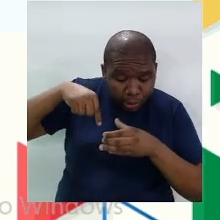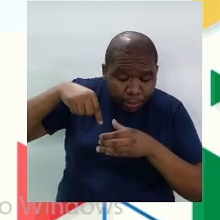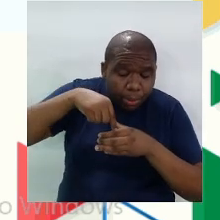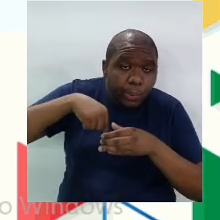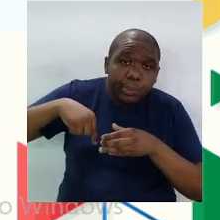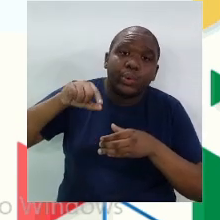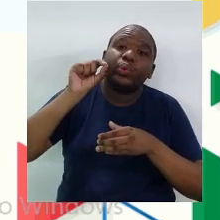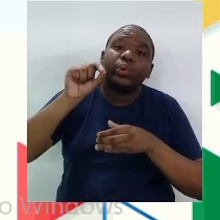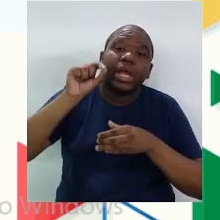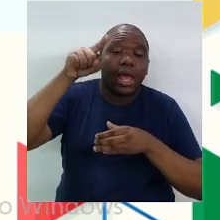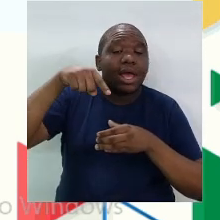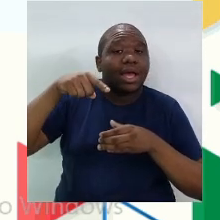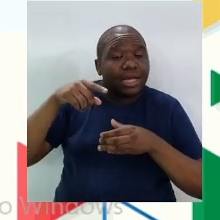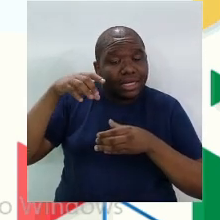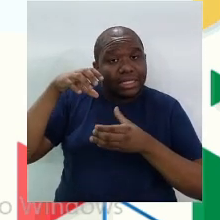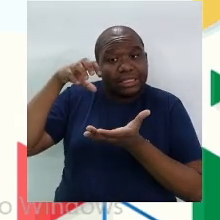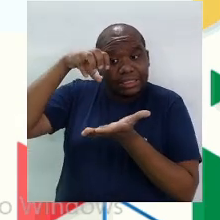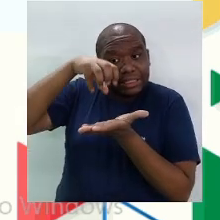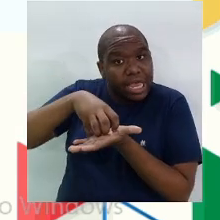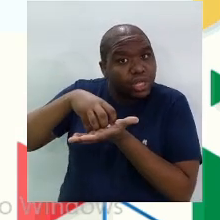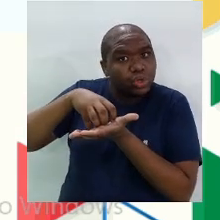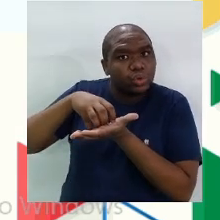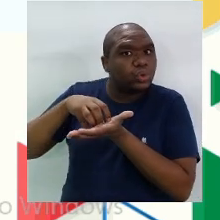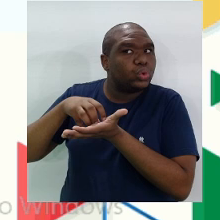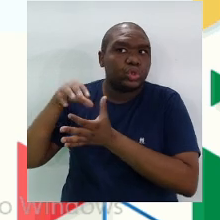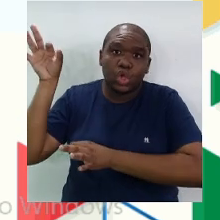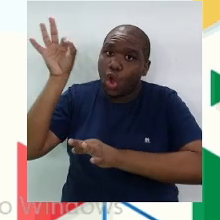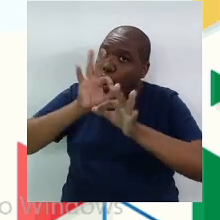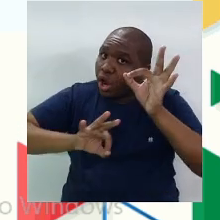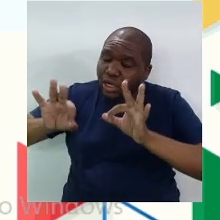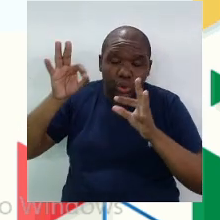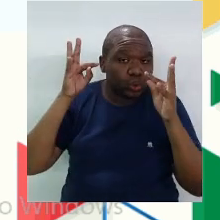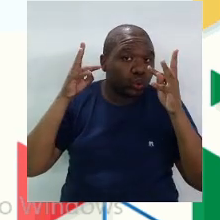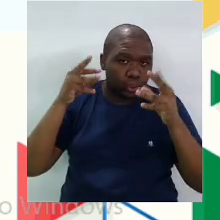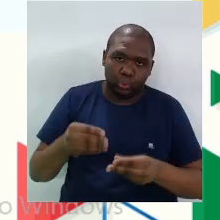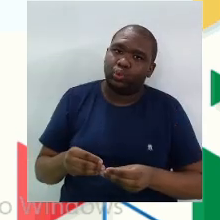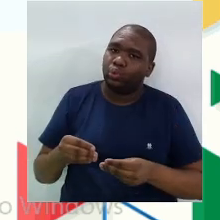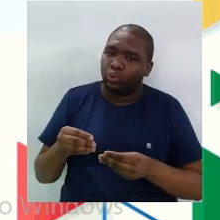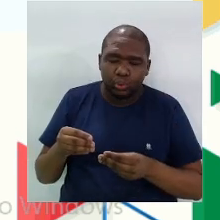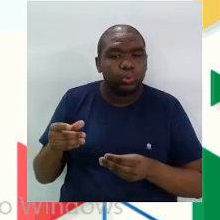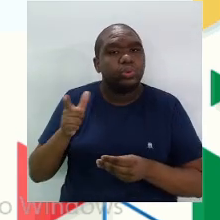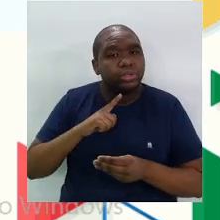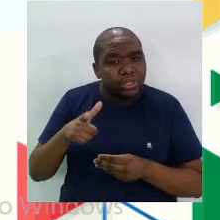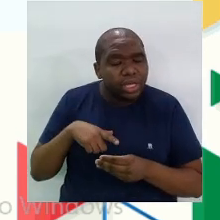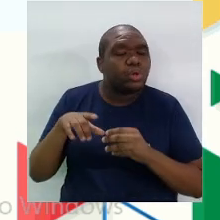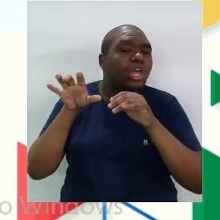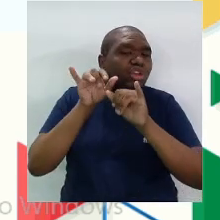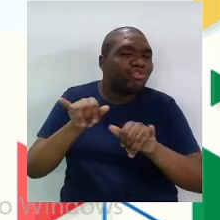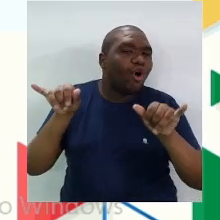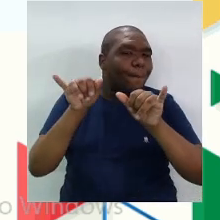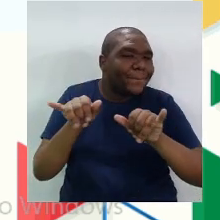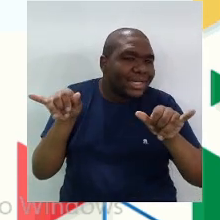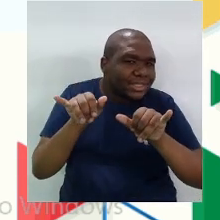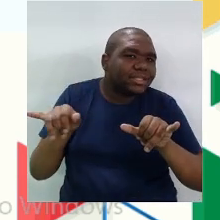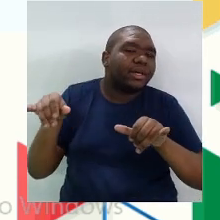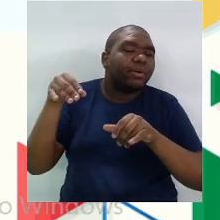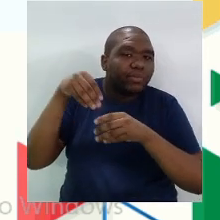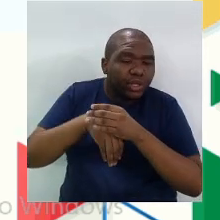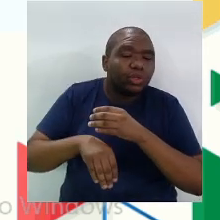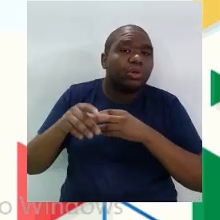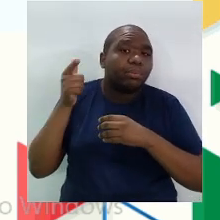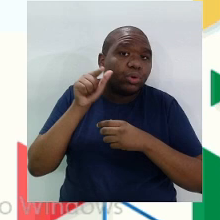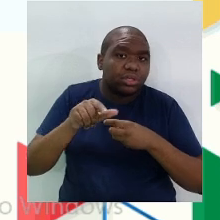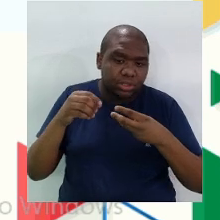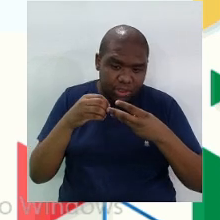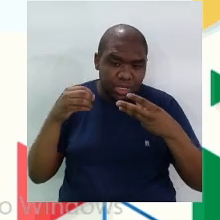servir como centro de comando da célula, enviando aí instruções para a célula